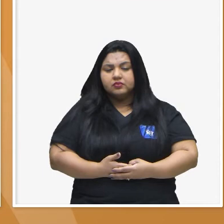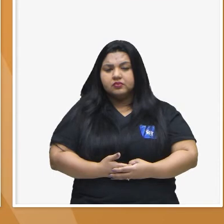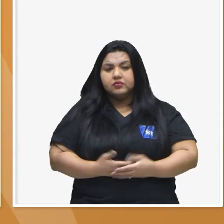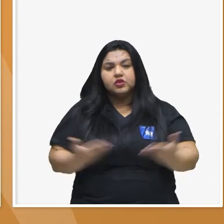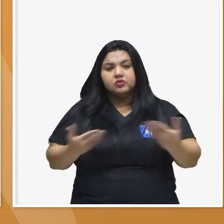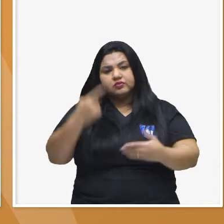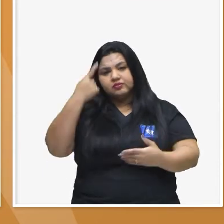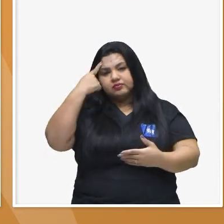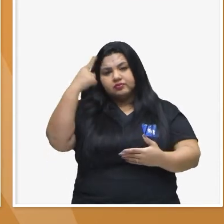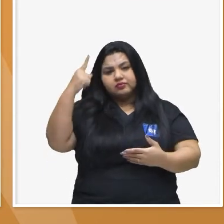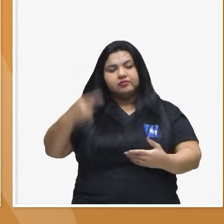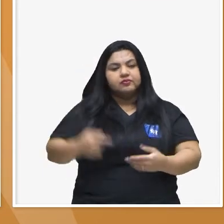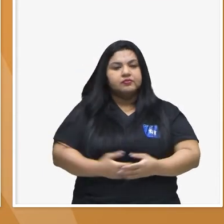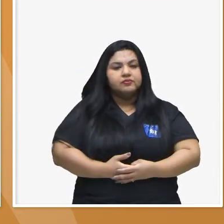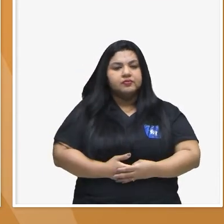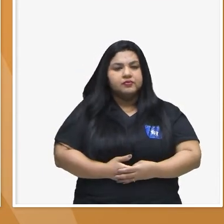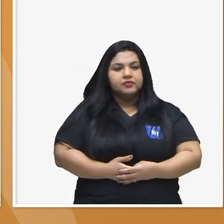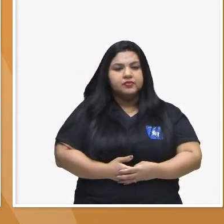agora.